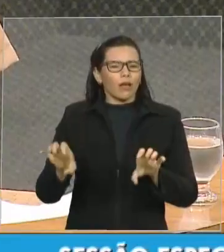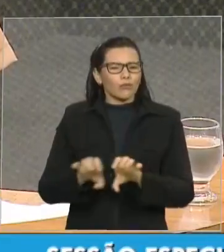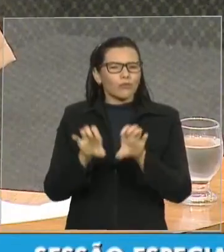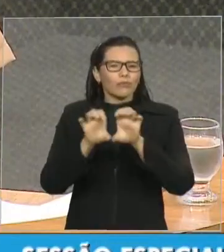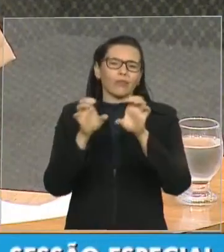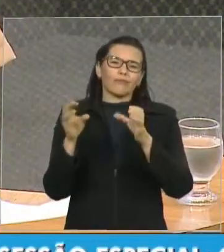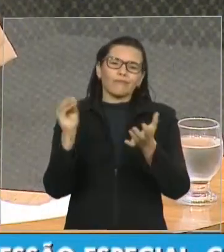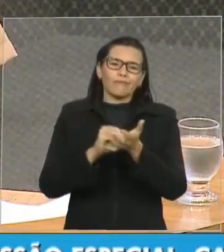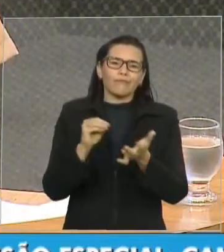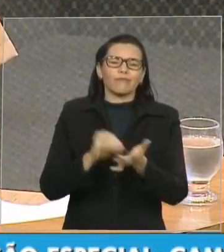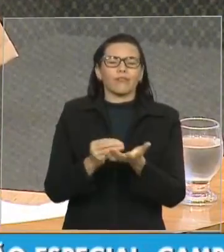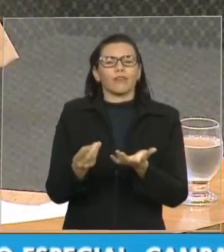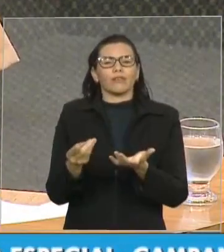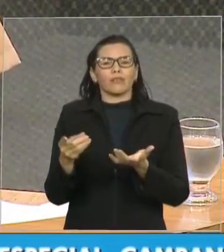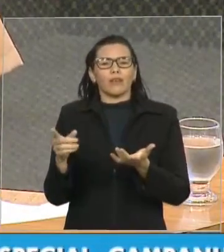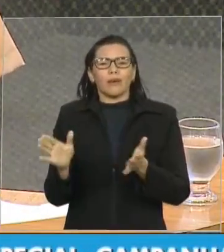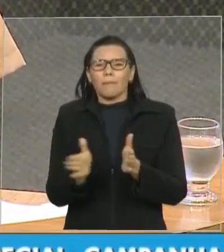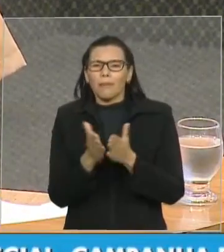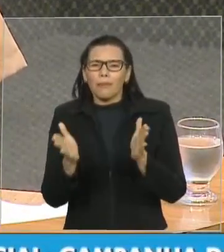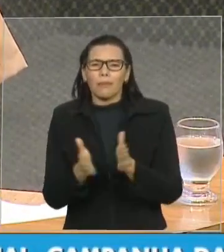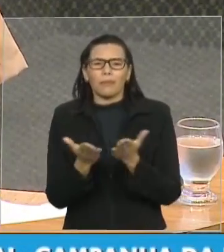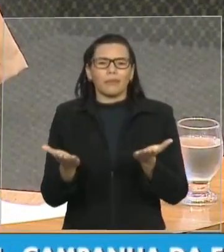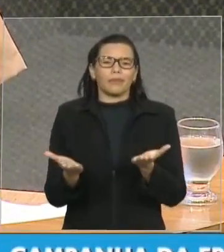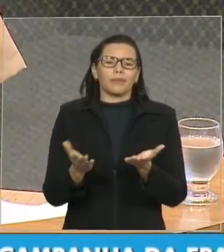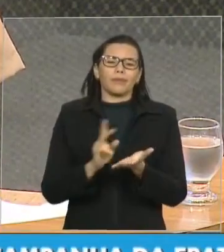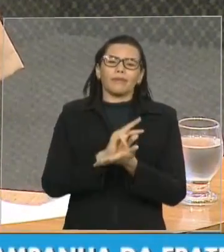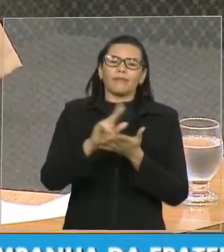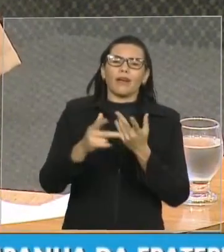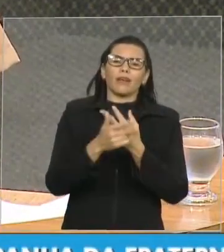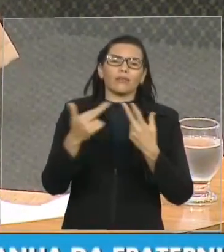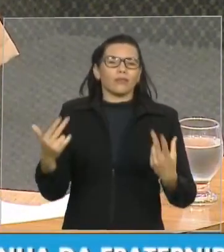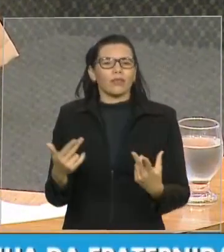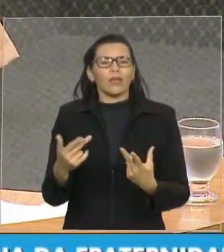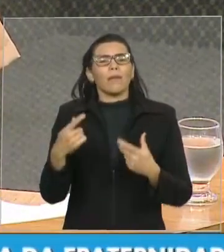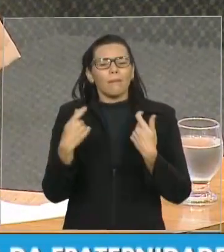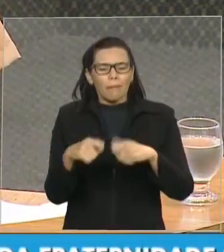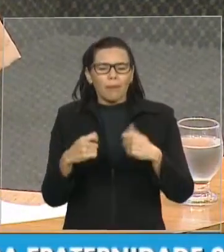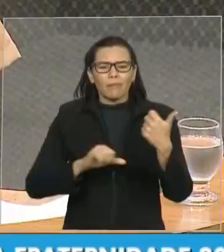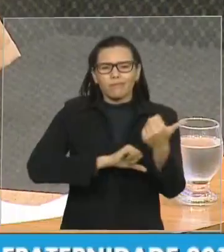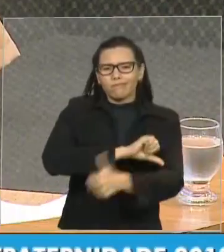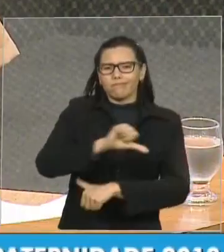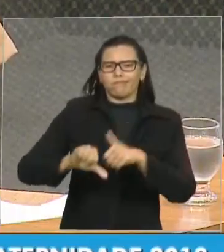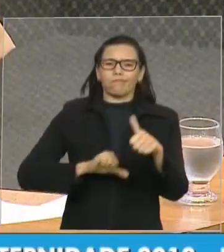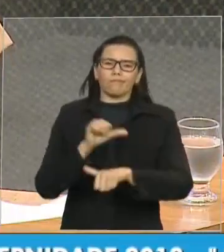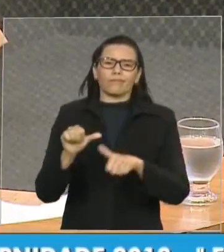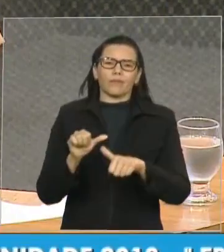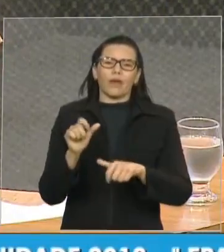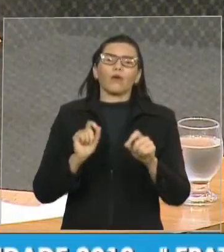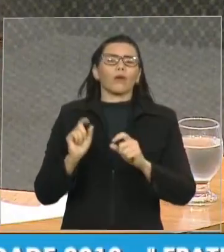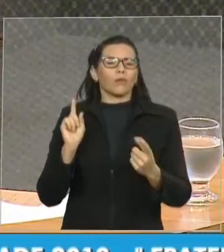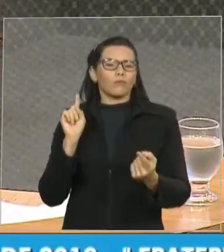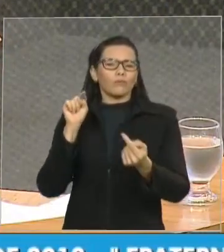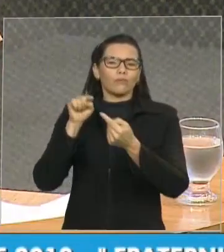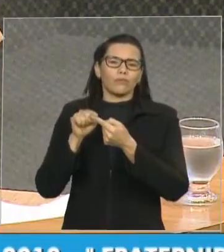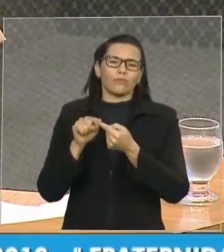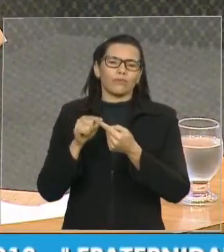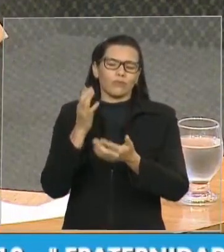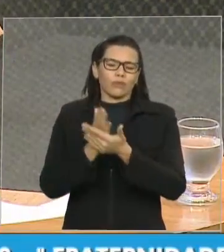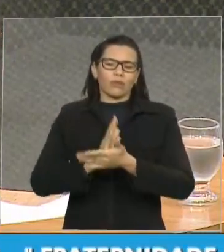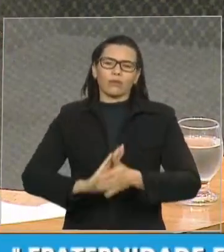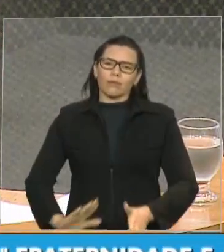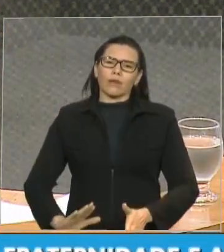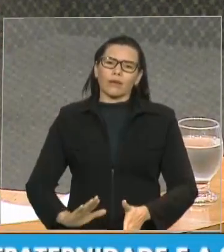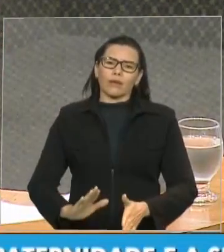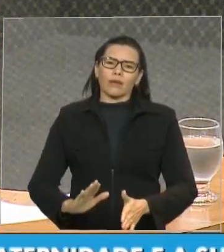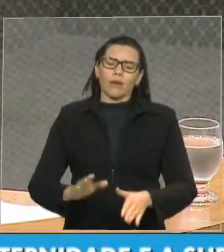de exploração, sobre as quais é necessário intervir com o objetivo de superá-las.